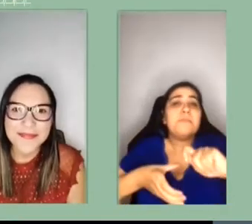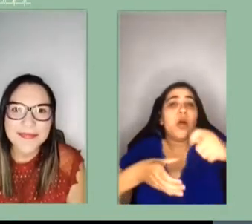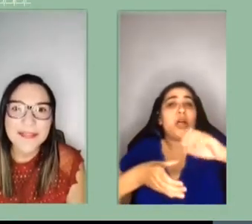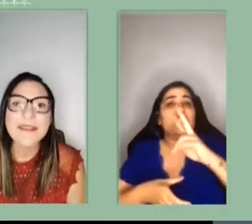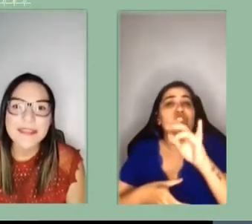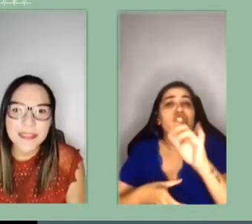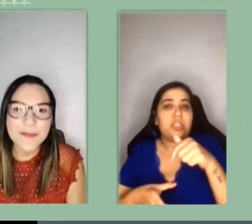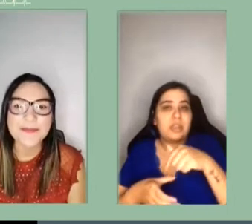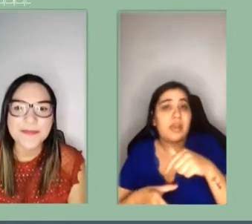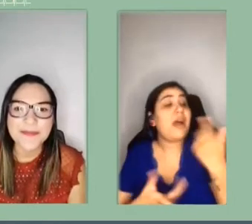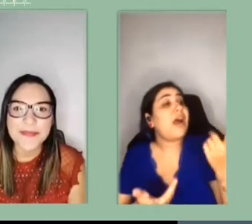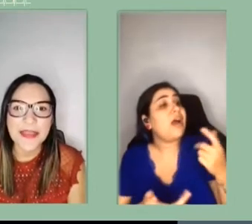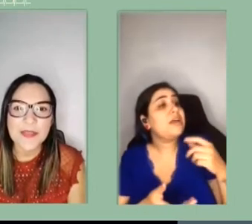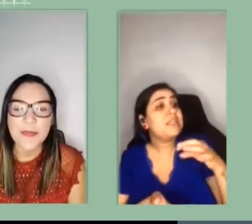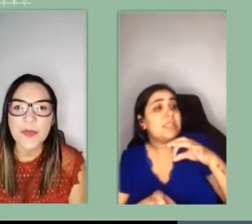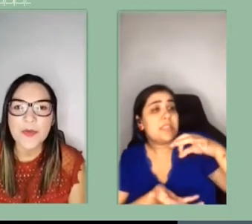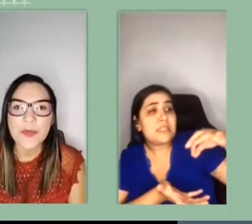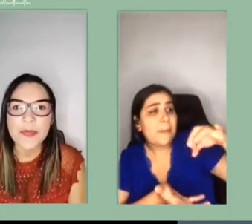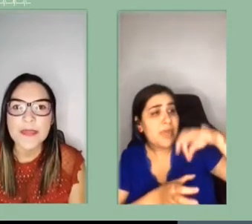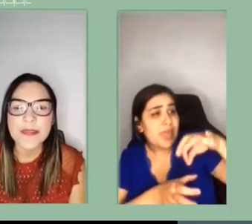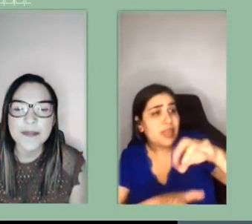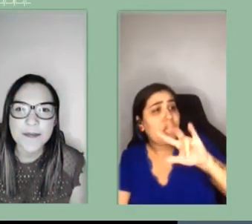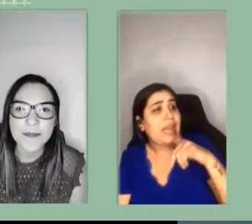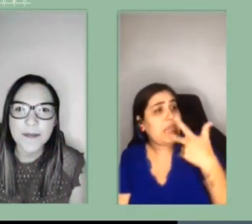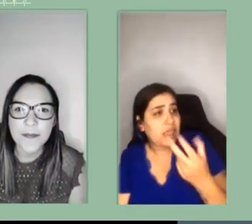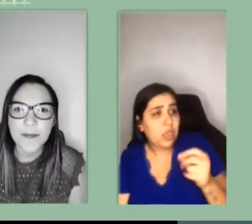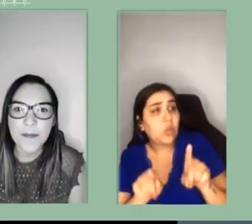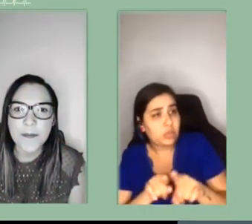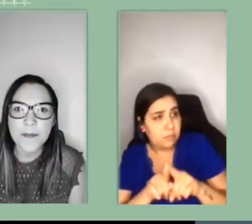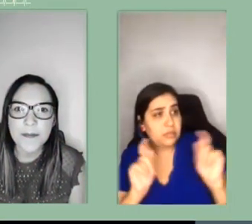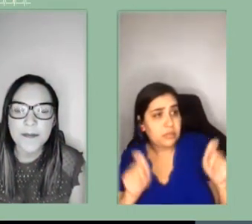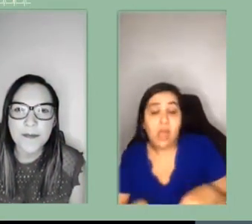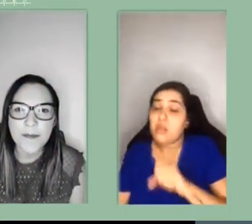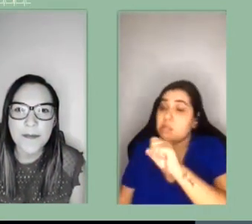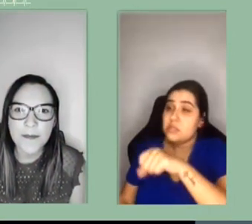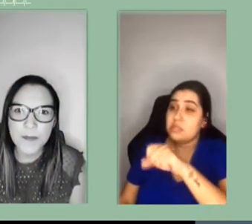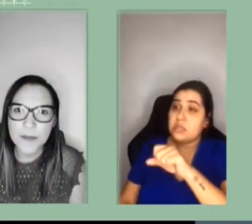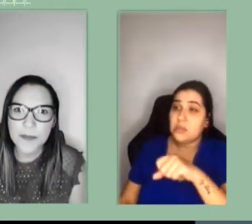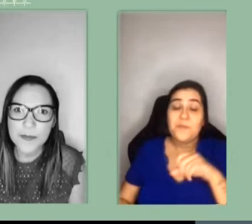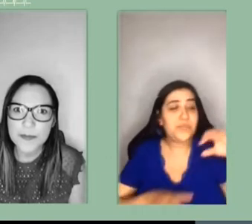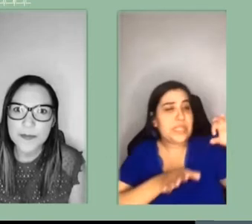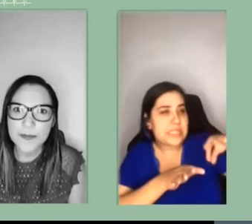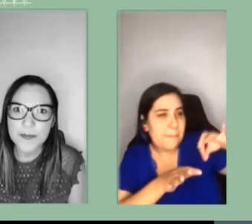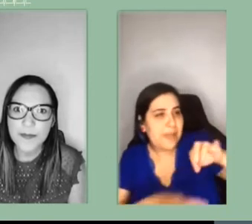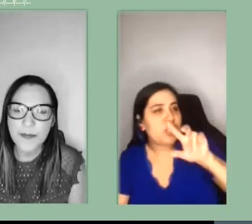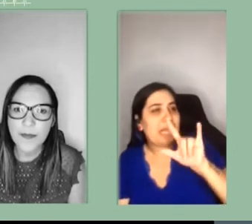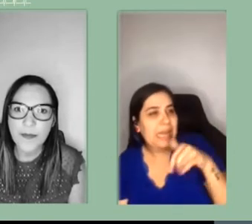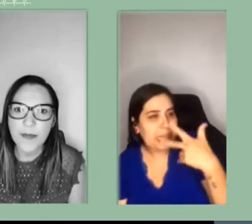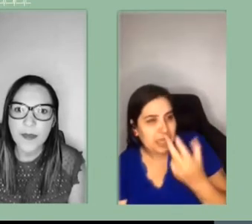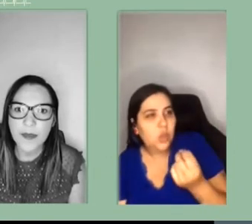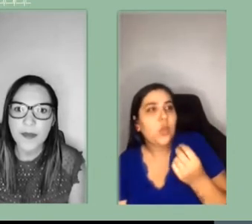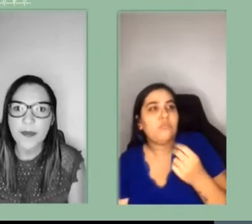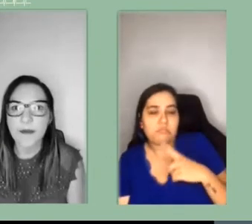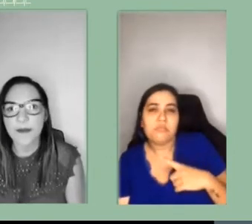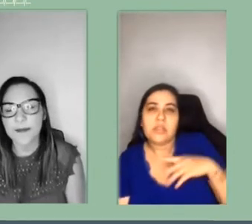então, também, né? Sim. Semente você de pode linho, consumir. ela fica... Tanto que eu deixo, às vezes, de molho a semente, quando eu vou fazer um